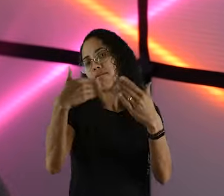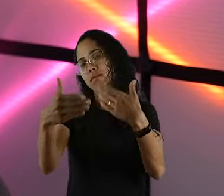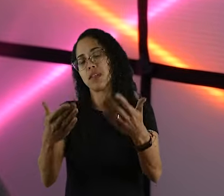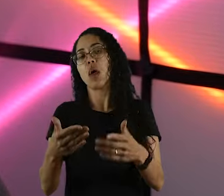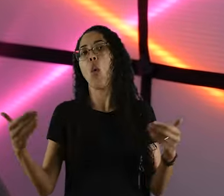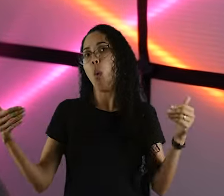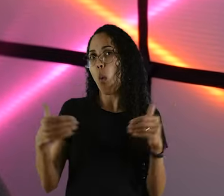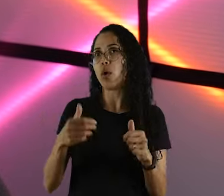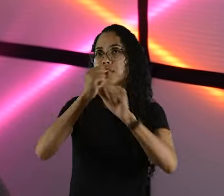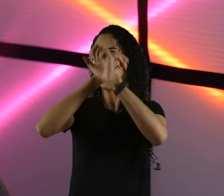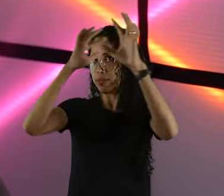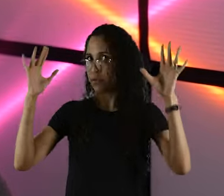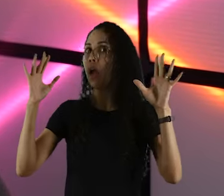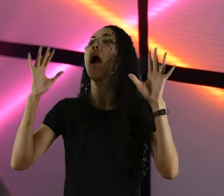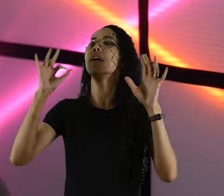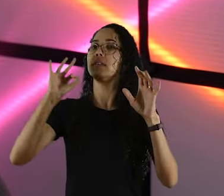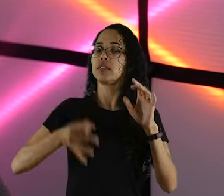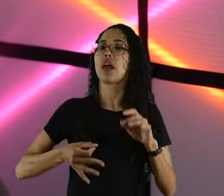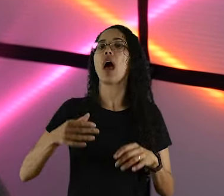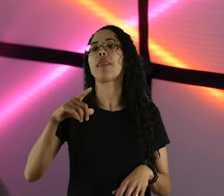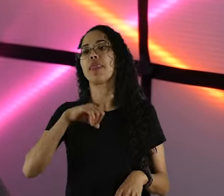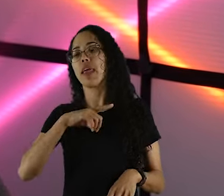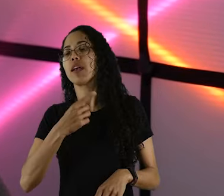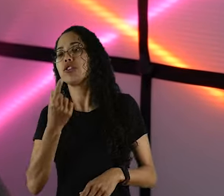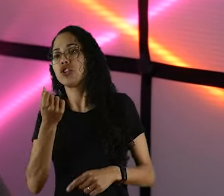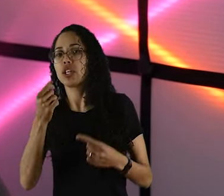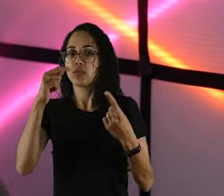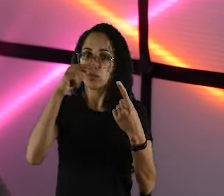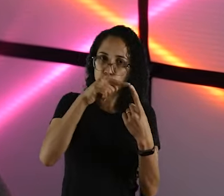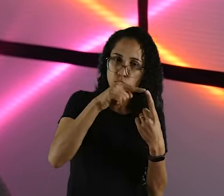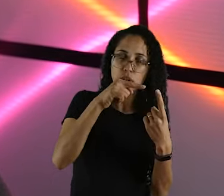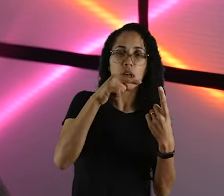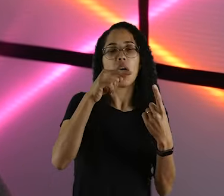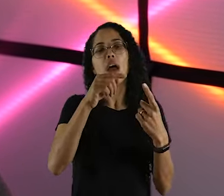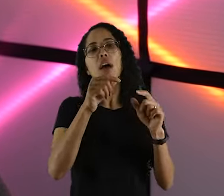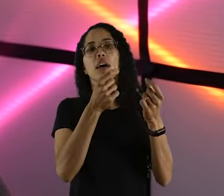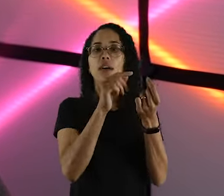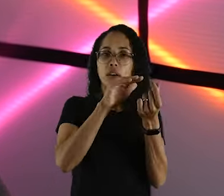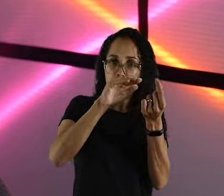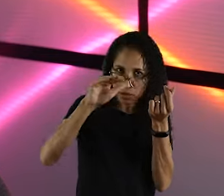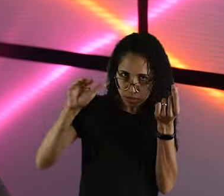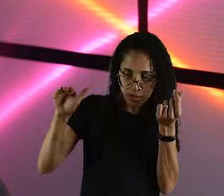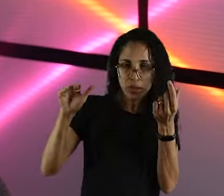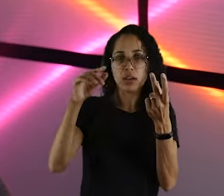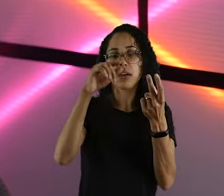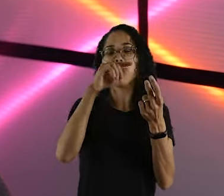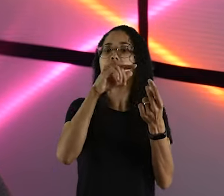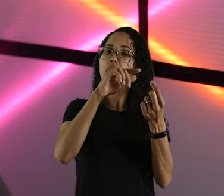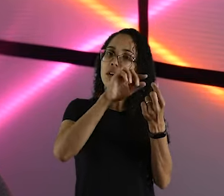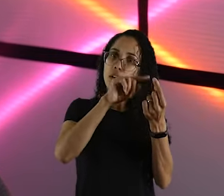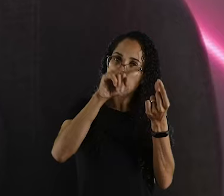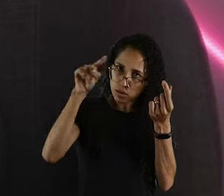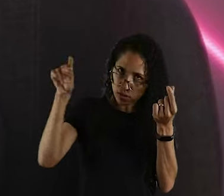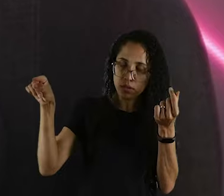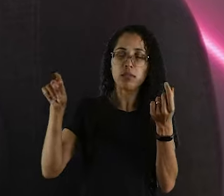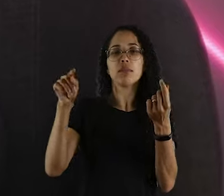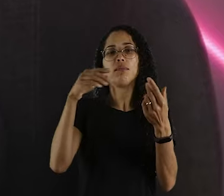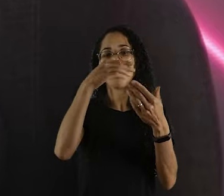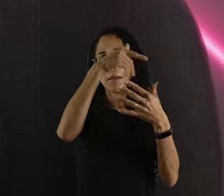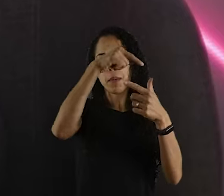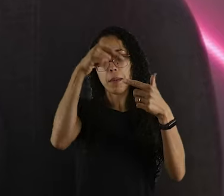entendeu? Então hoje eu tenho noção de que tem dinheiro que eu posso botar numa renda fixa, numa renda variável, numa, sei lá, numa